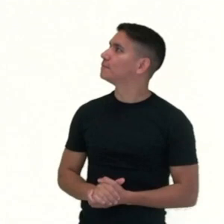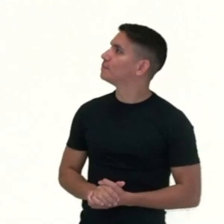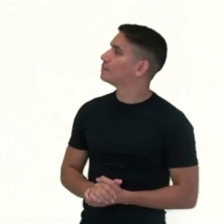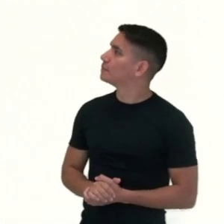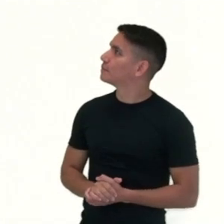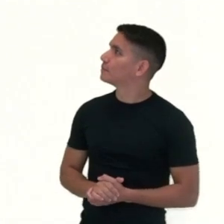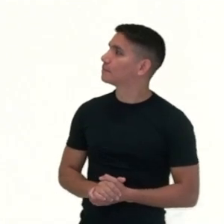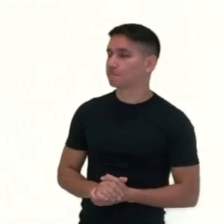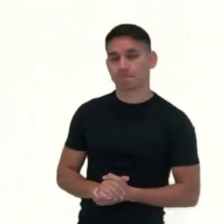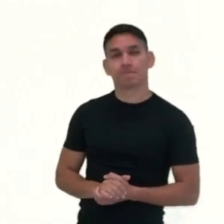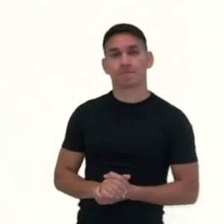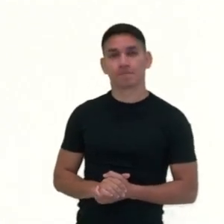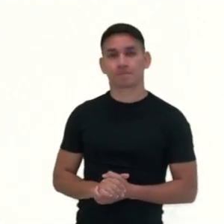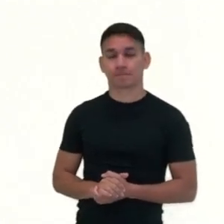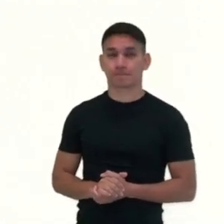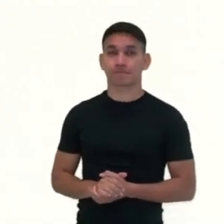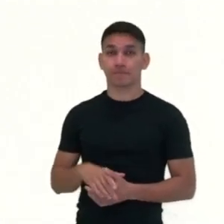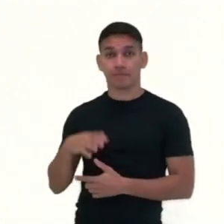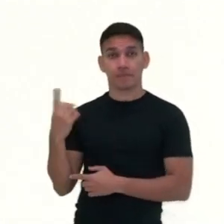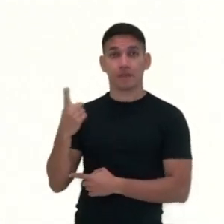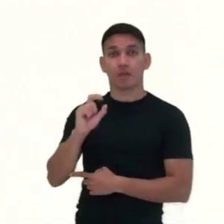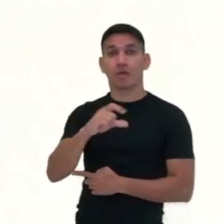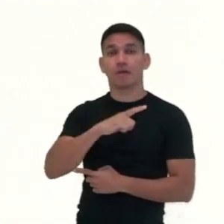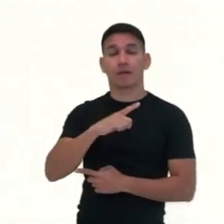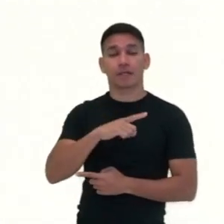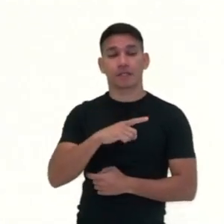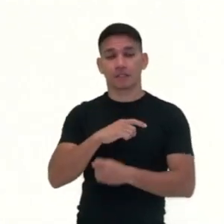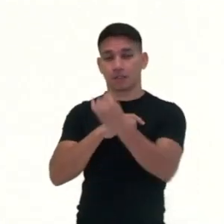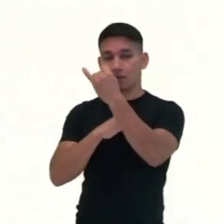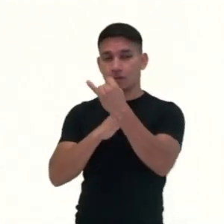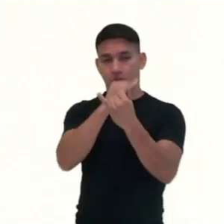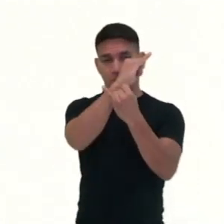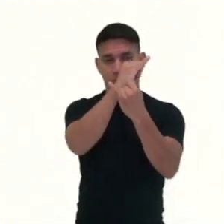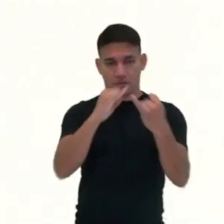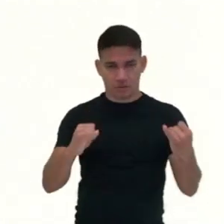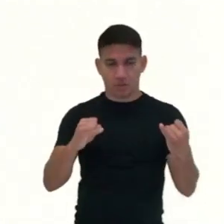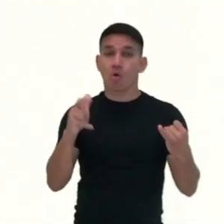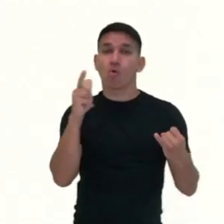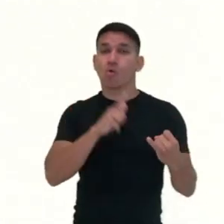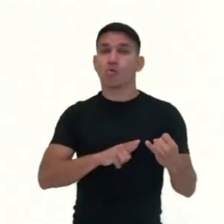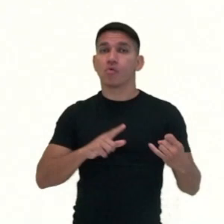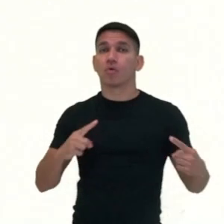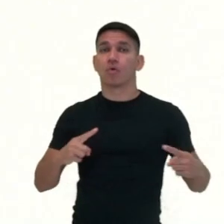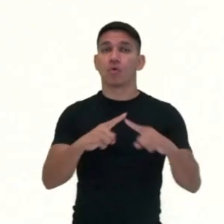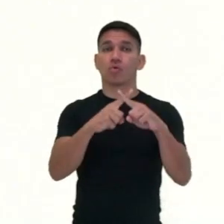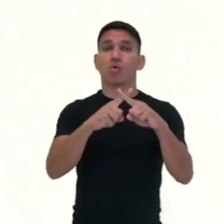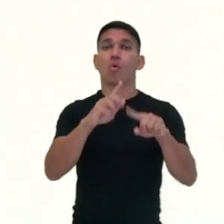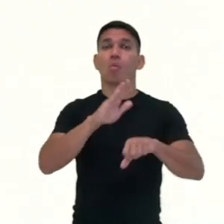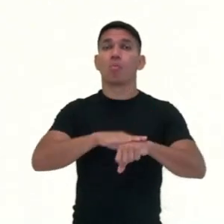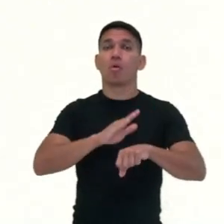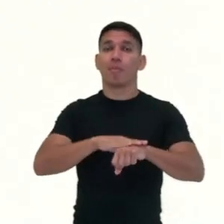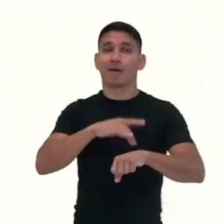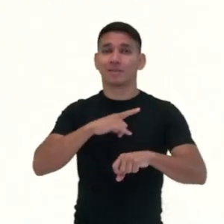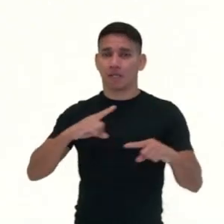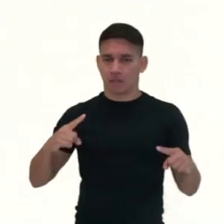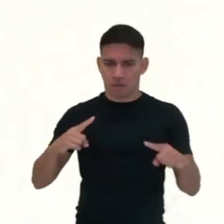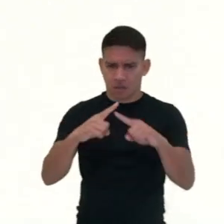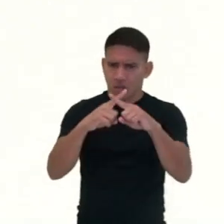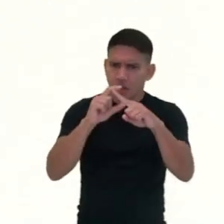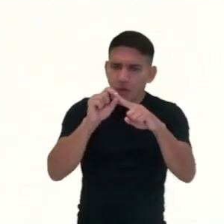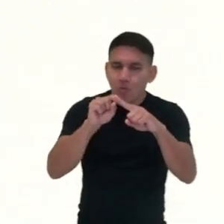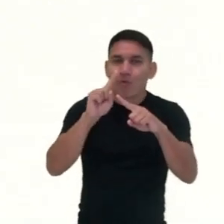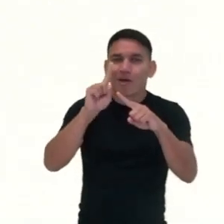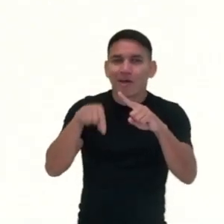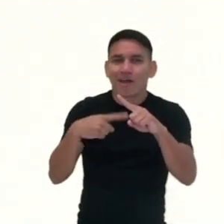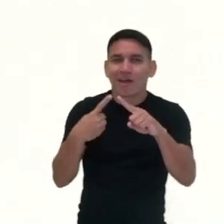nesse caso amarelinho ali no fundo, né? 2 retas em um mesmo plano são concorrentes quando elas possuem ponto em comum, ou seja,